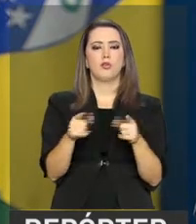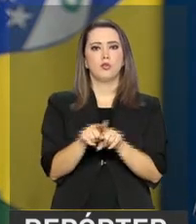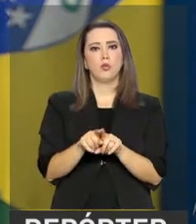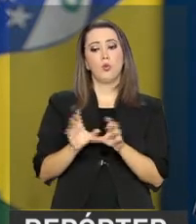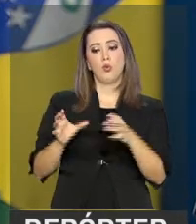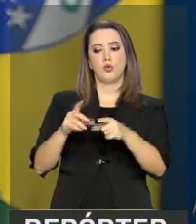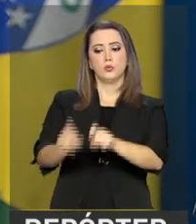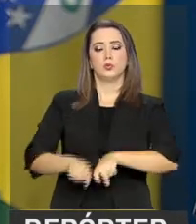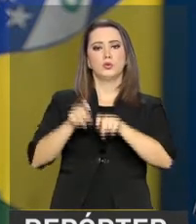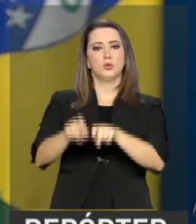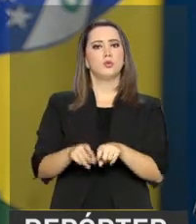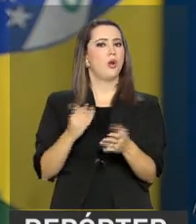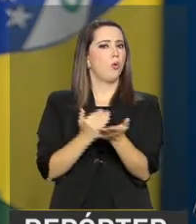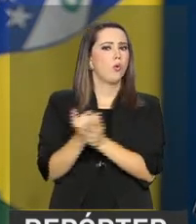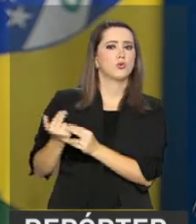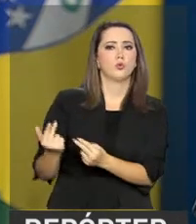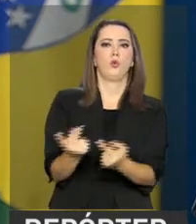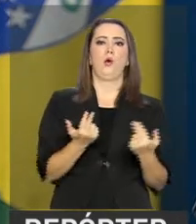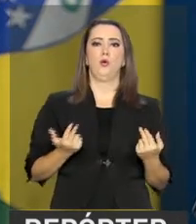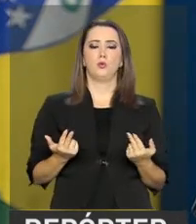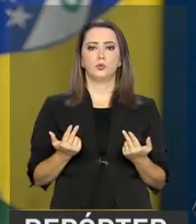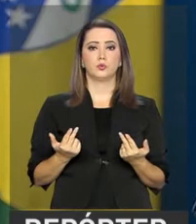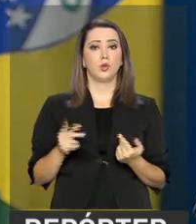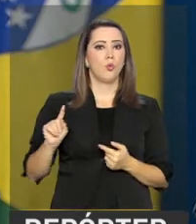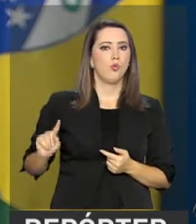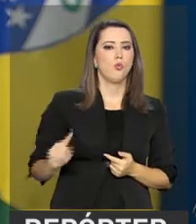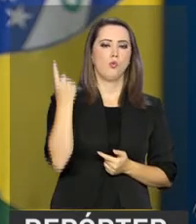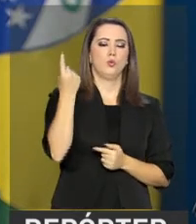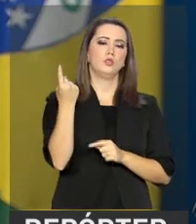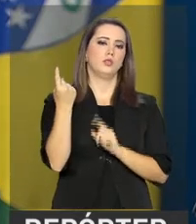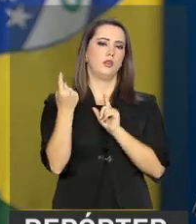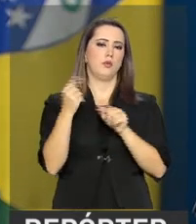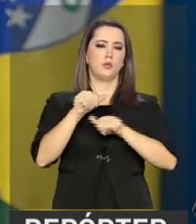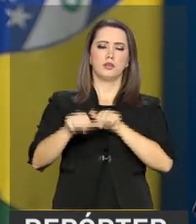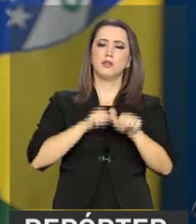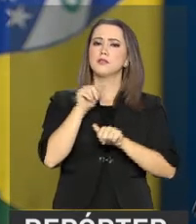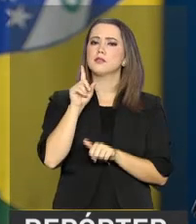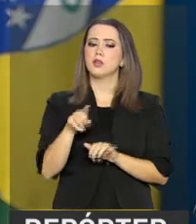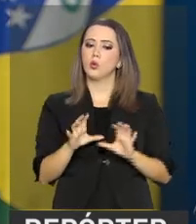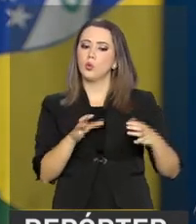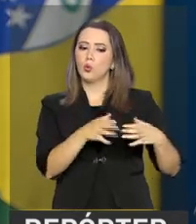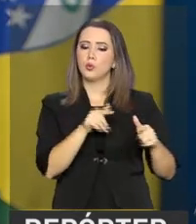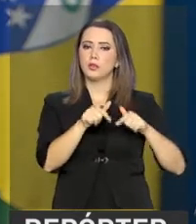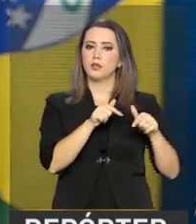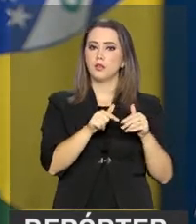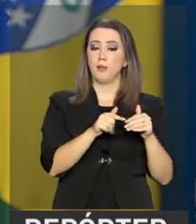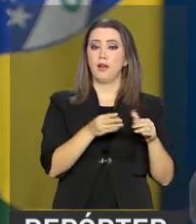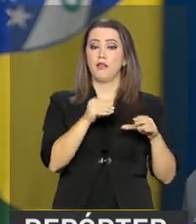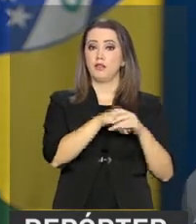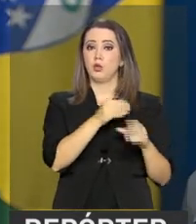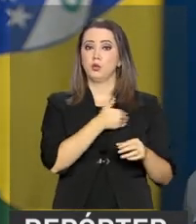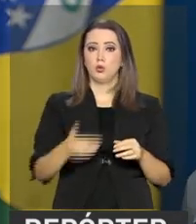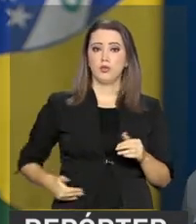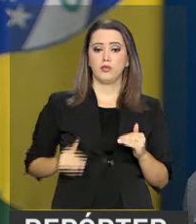rural estão fora ou a única coisa que vai ocorrer é que no serviço público quem ganha acima de 5 mil